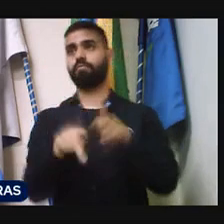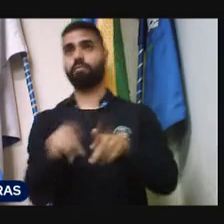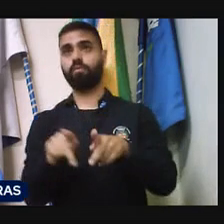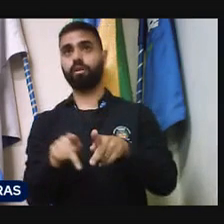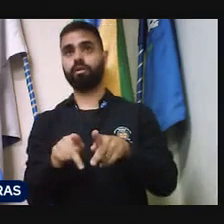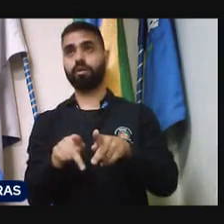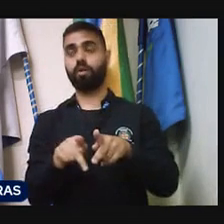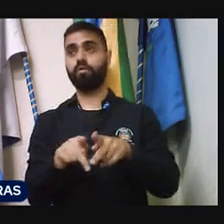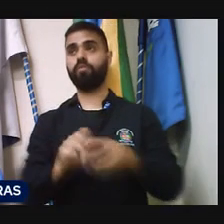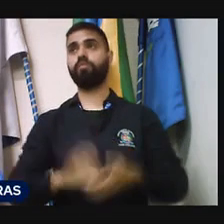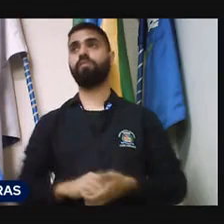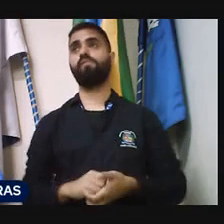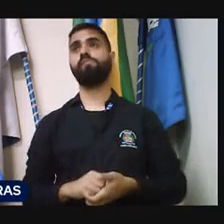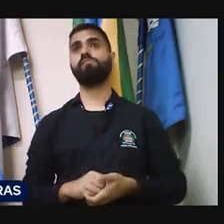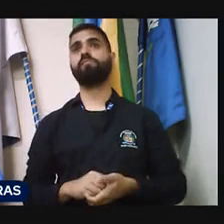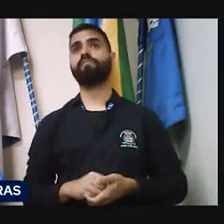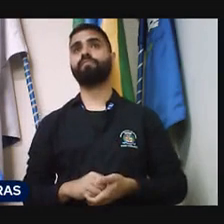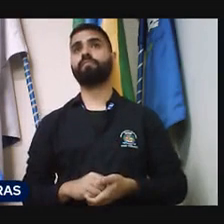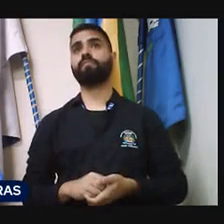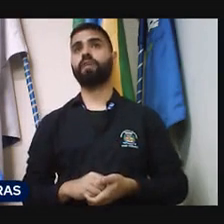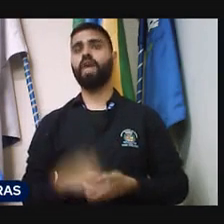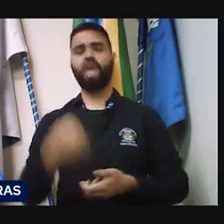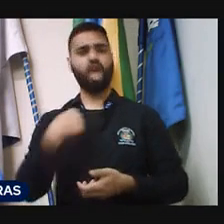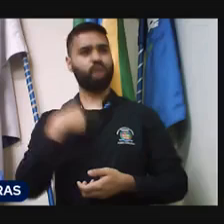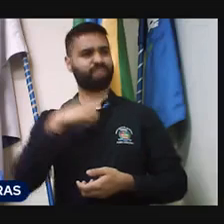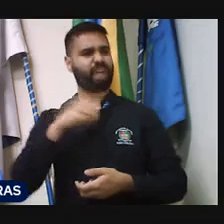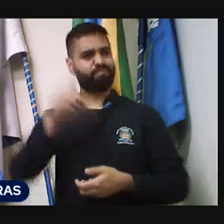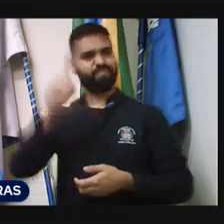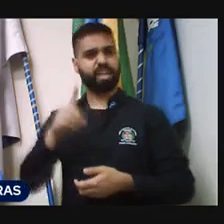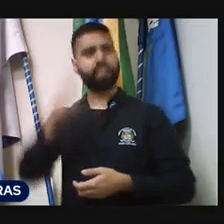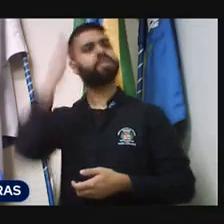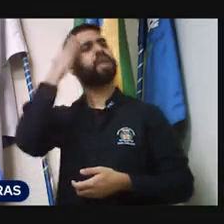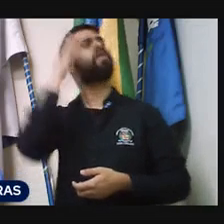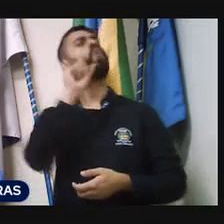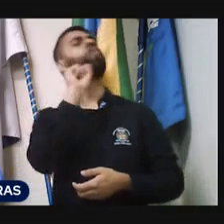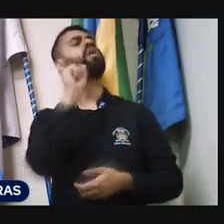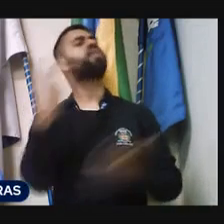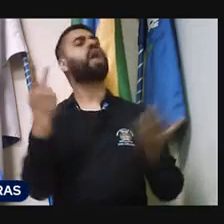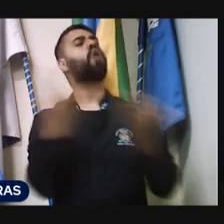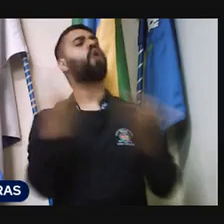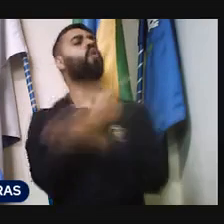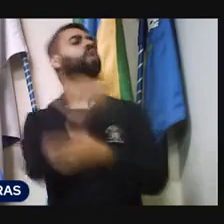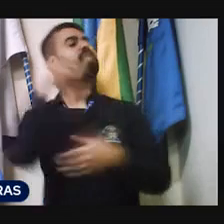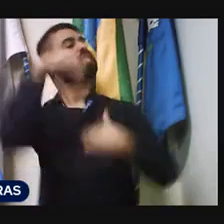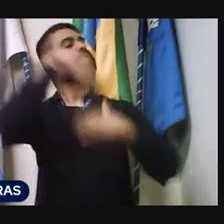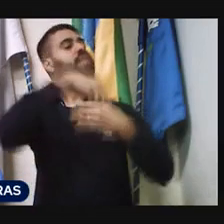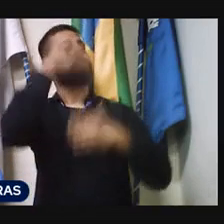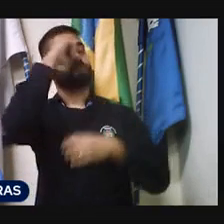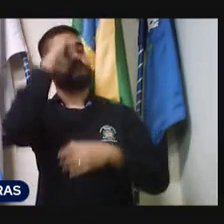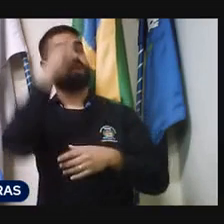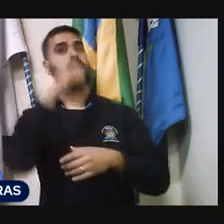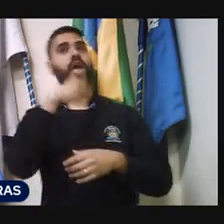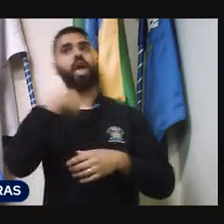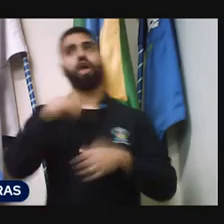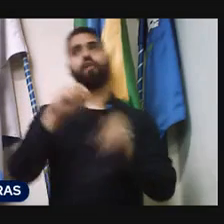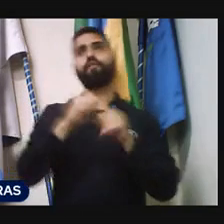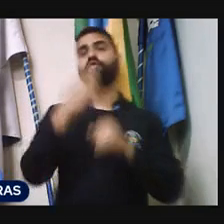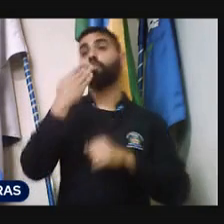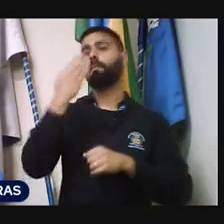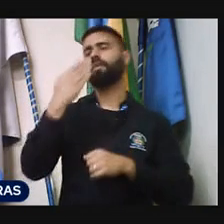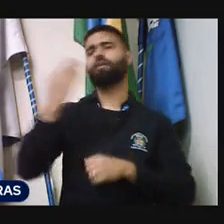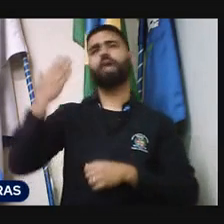é constitucional que me obriga o dever de saber o que tá acontecendo a última solicitação minha